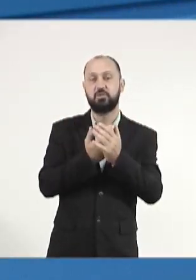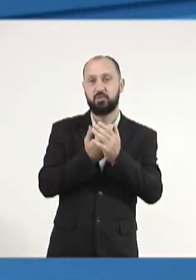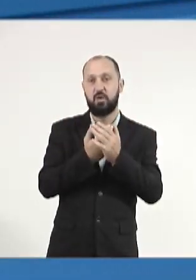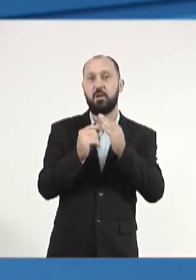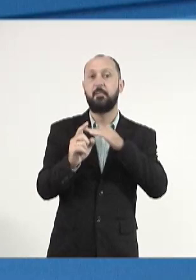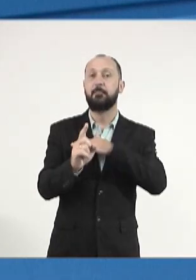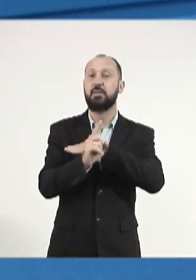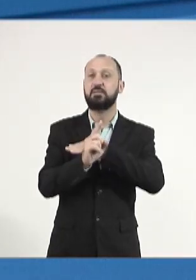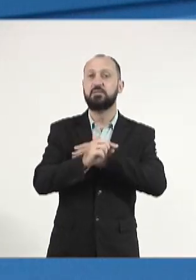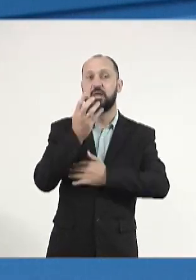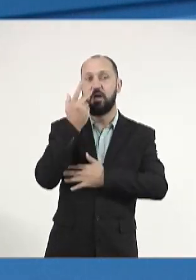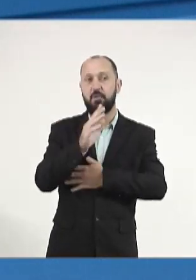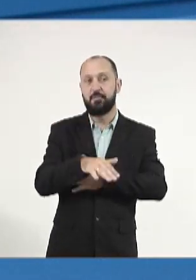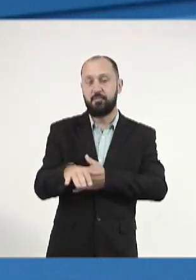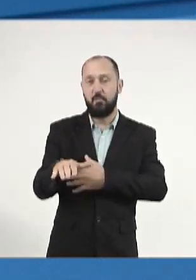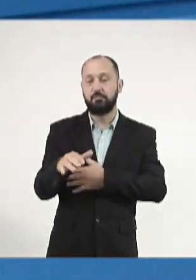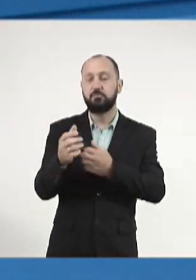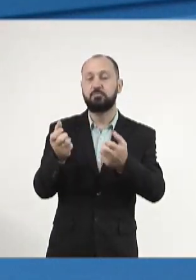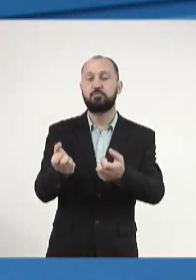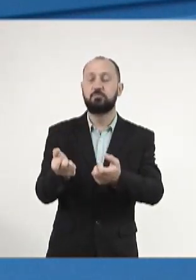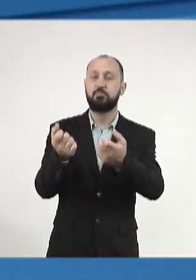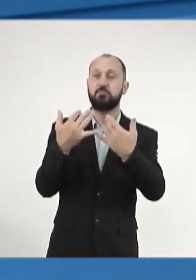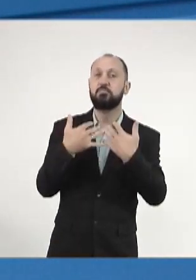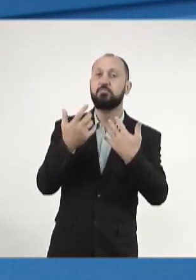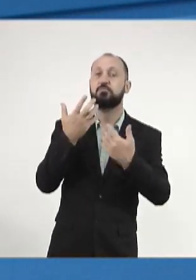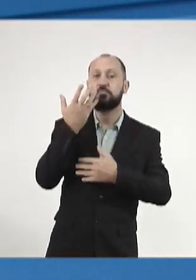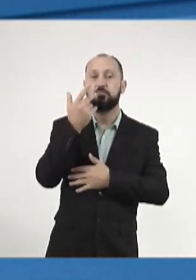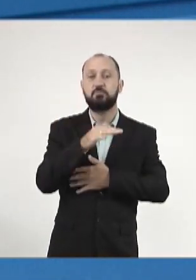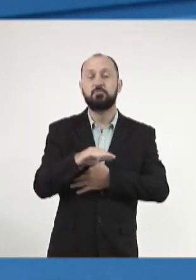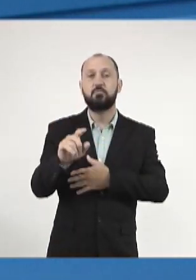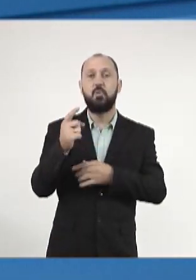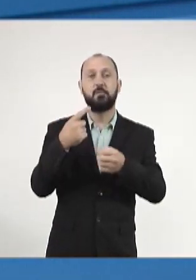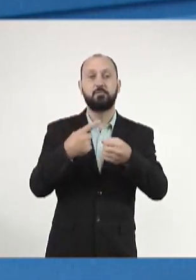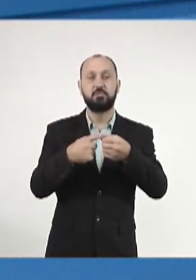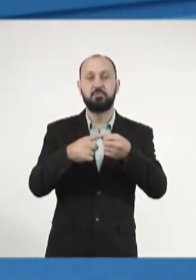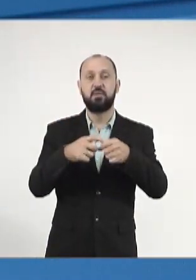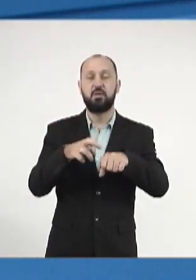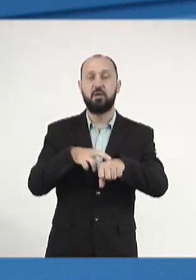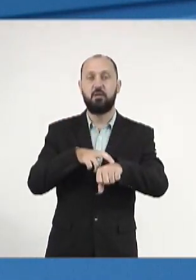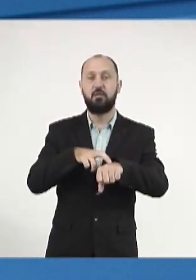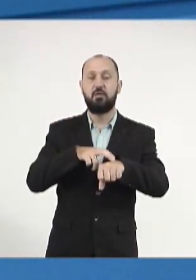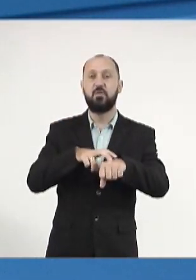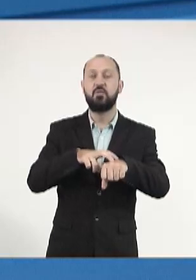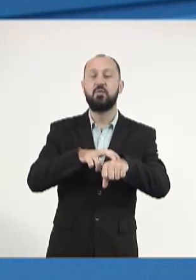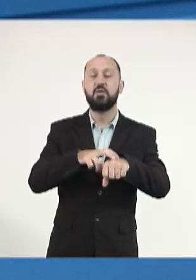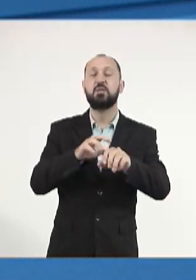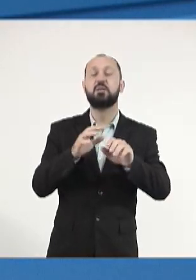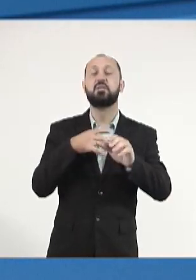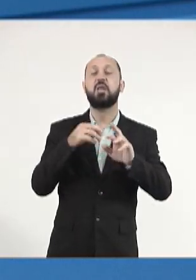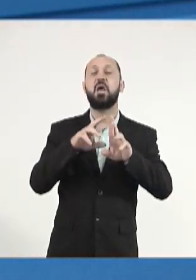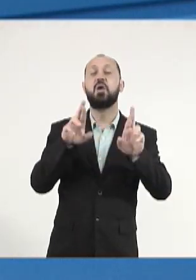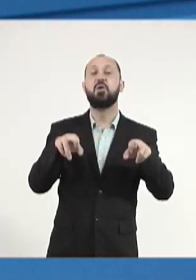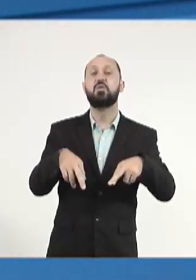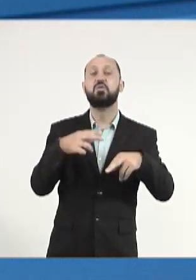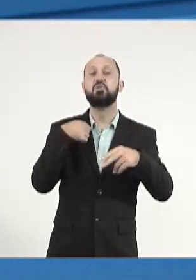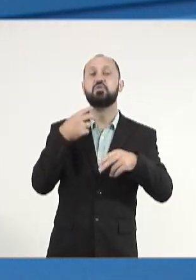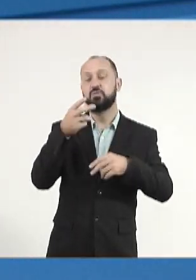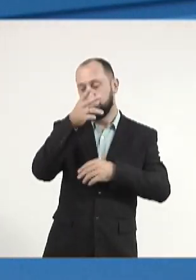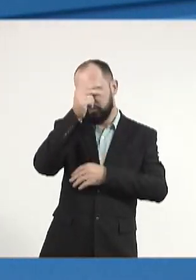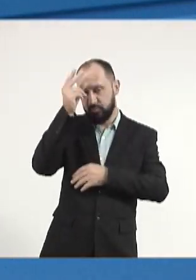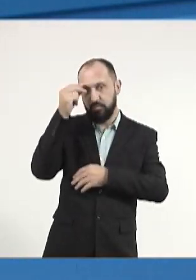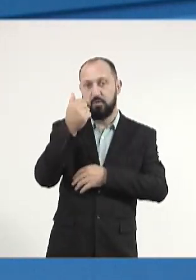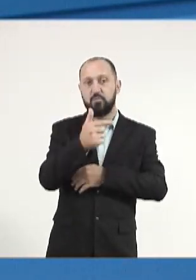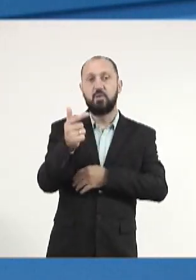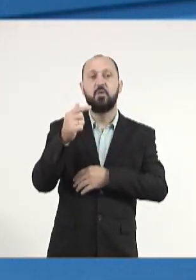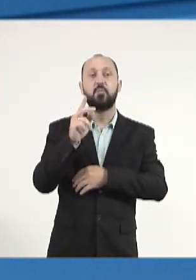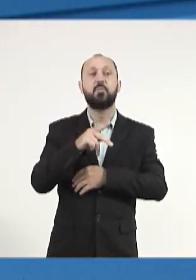para atender as crianças. Ela me relatou que as crianças na cidade de Rio Verde, na rede municipal, não têm